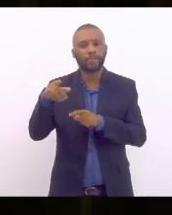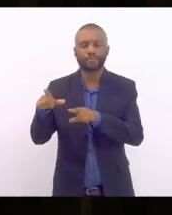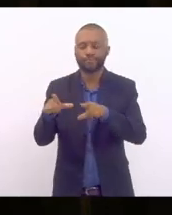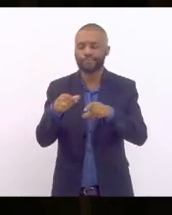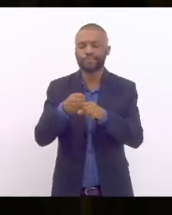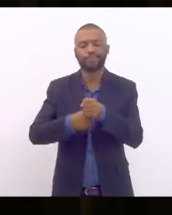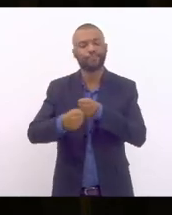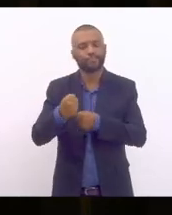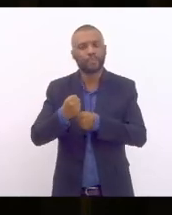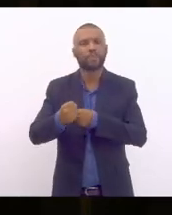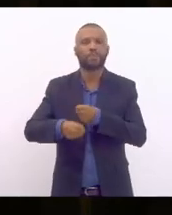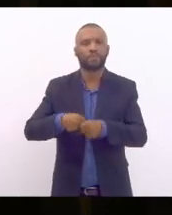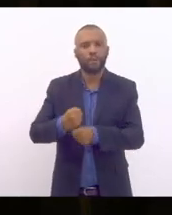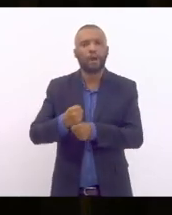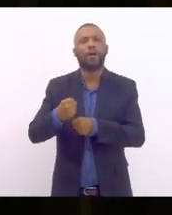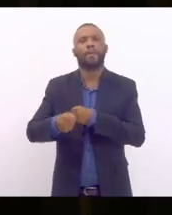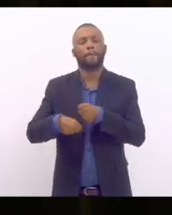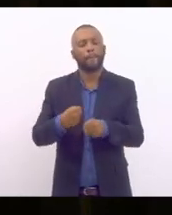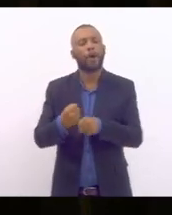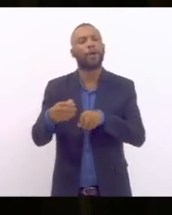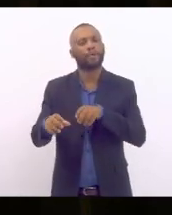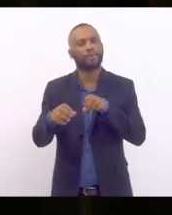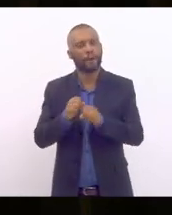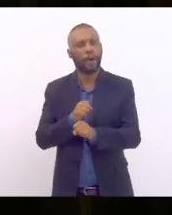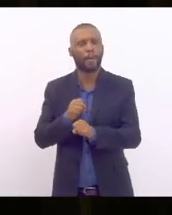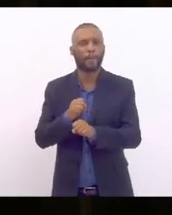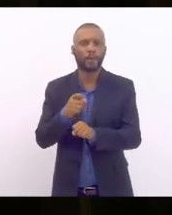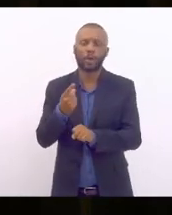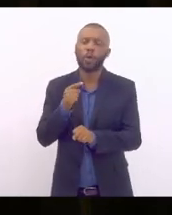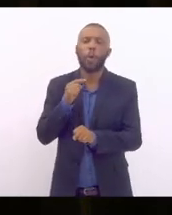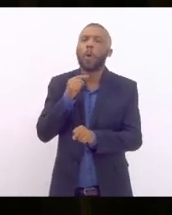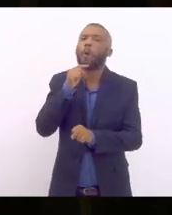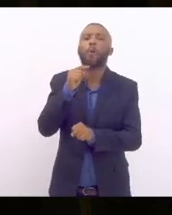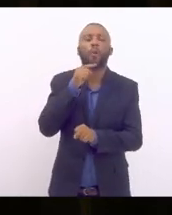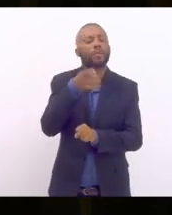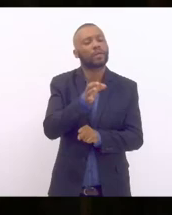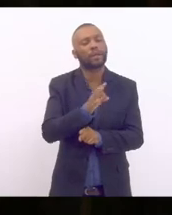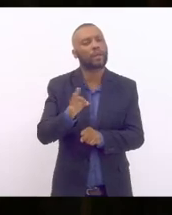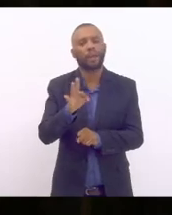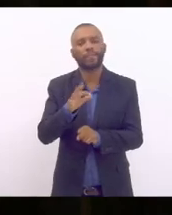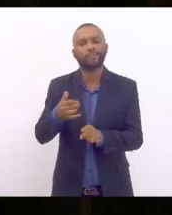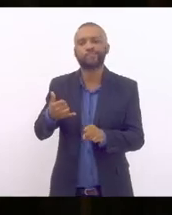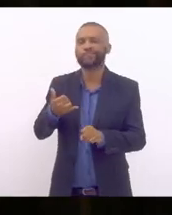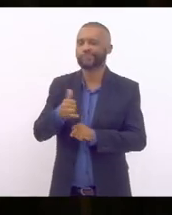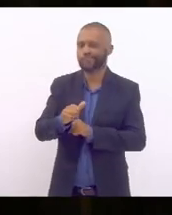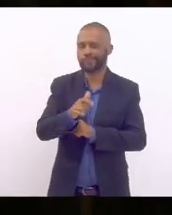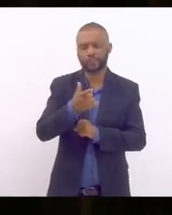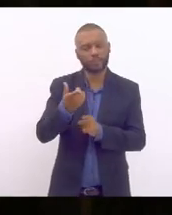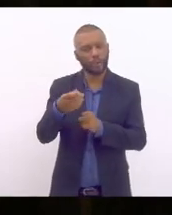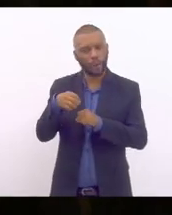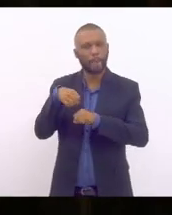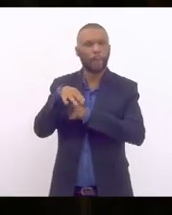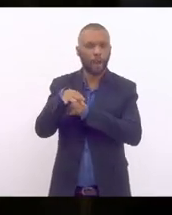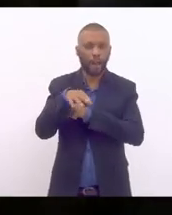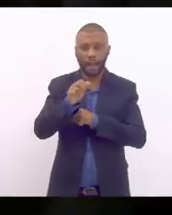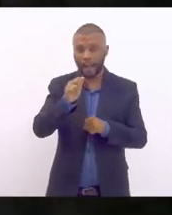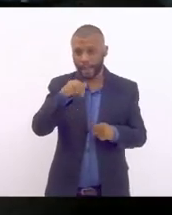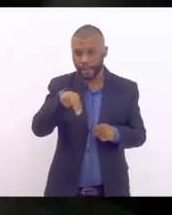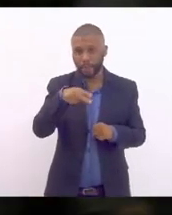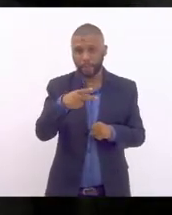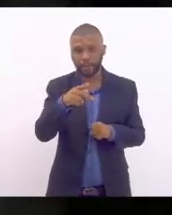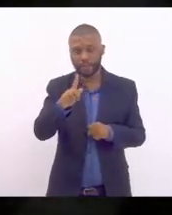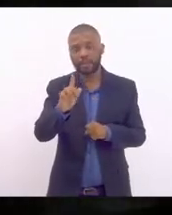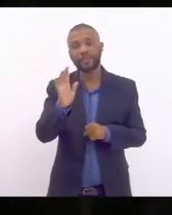anual né 60 mil Mestres por ano a gente não vai mais conseguir atingir essa meta eu Trago essa informação a empresa já trabalha